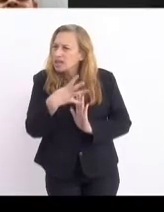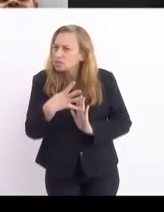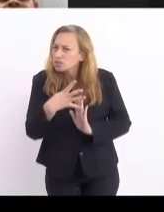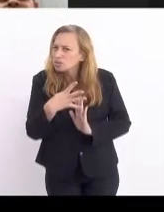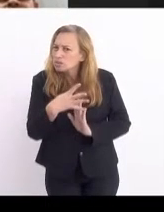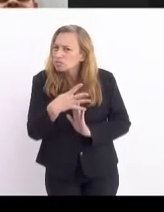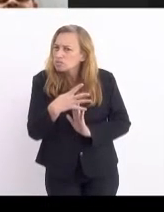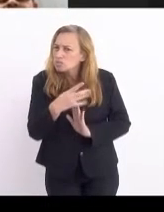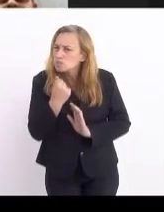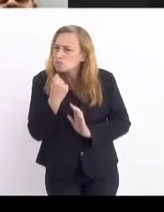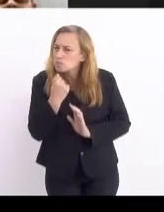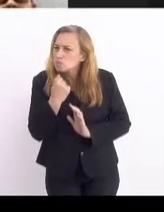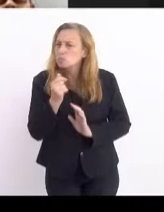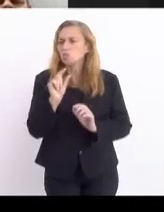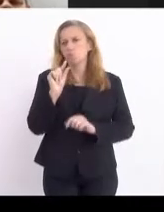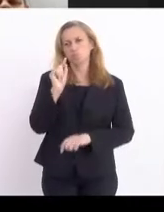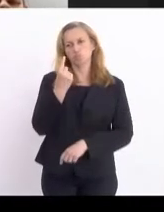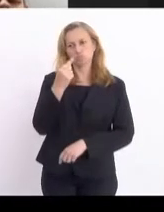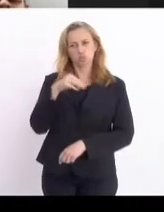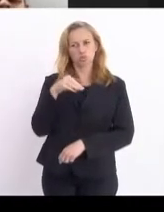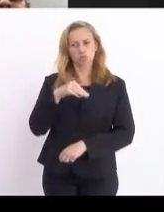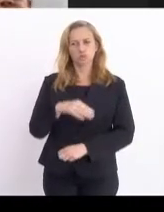minutinho.